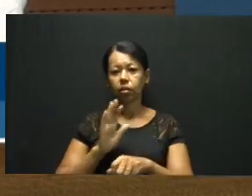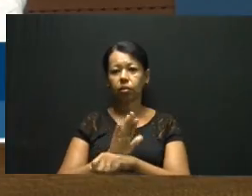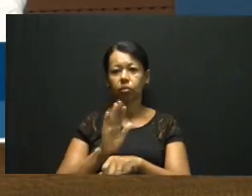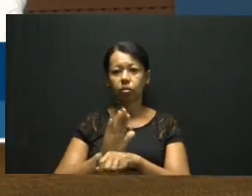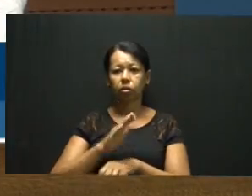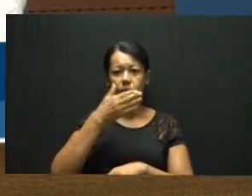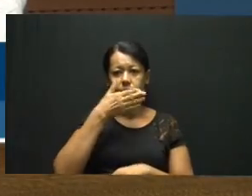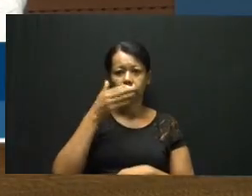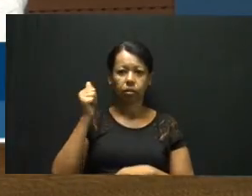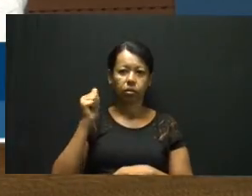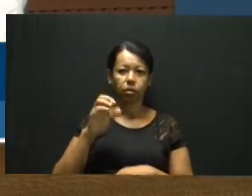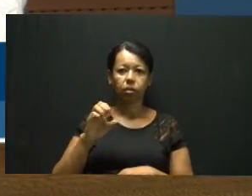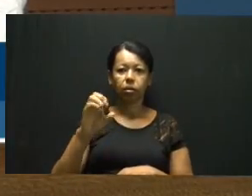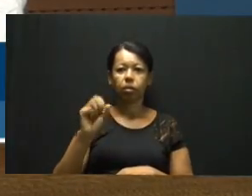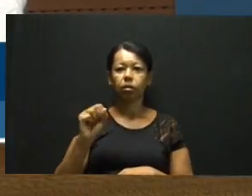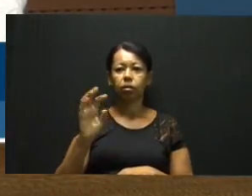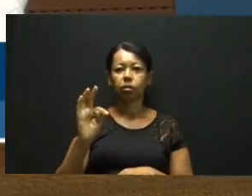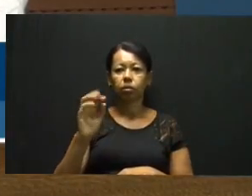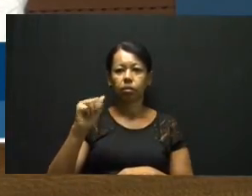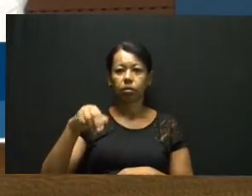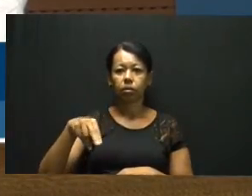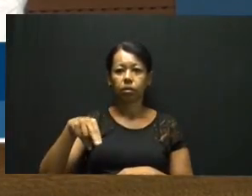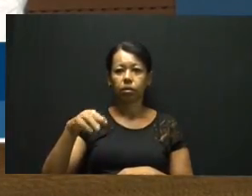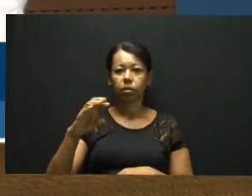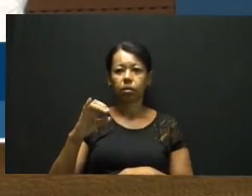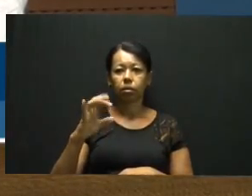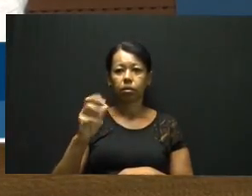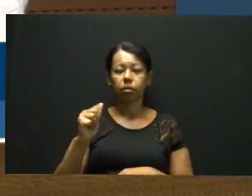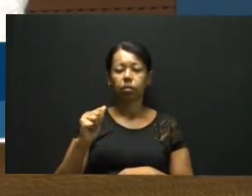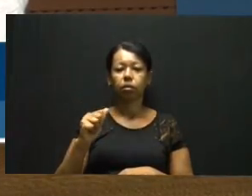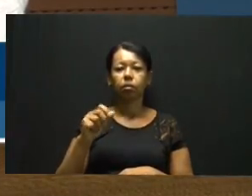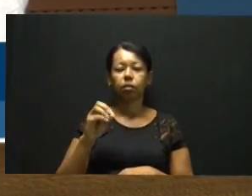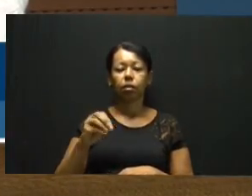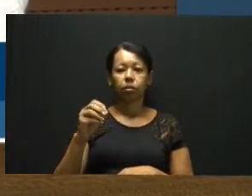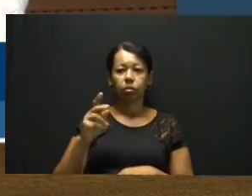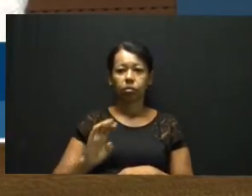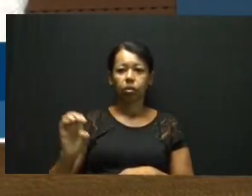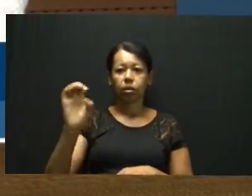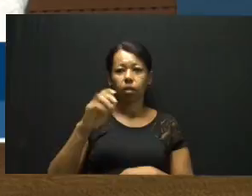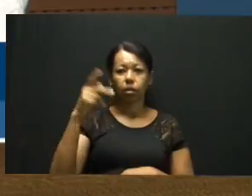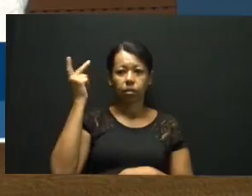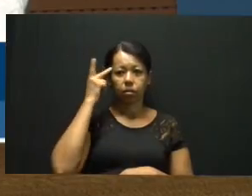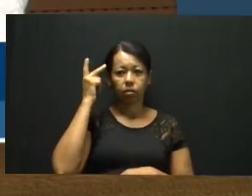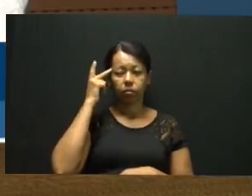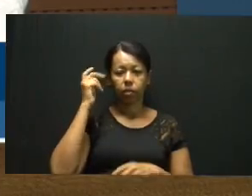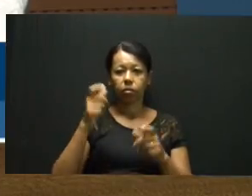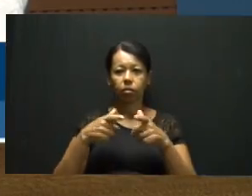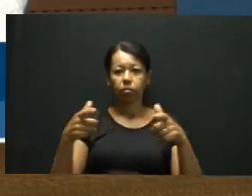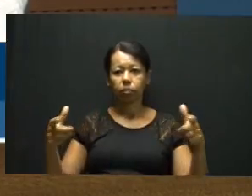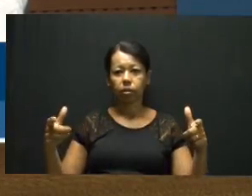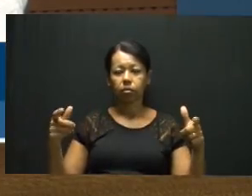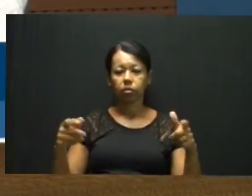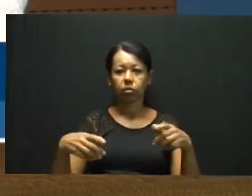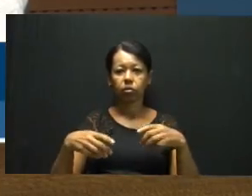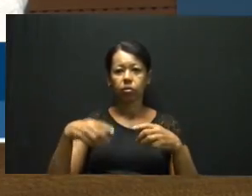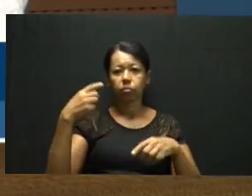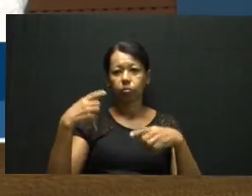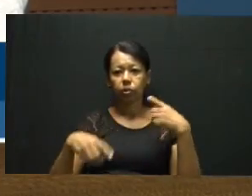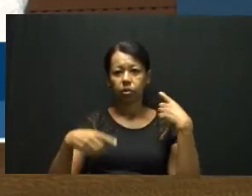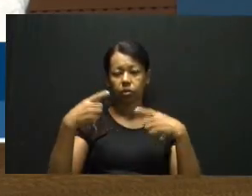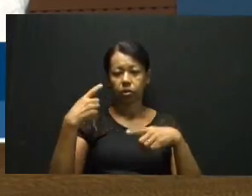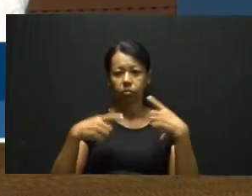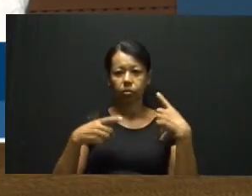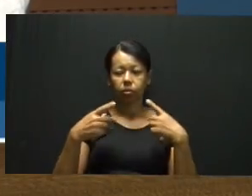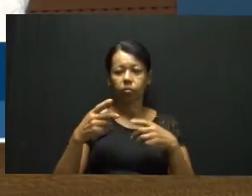Melhorias das Instâncias. Dessa forma, o Estado de São Paulo amplia a abrangência de políticas públicas para o desenvolvimento do